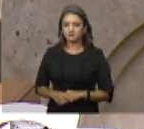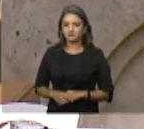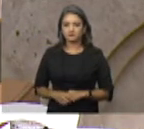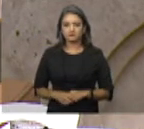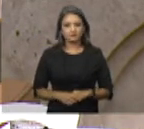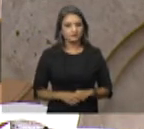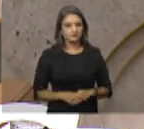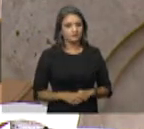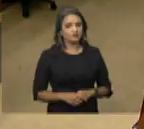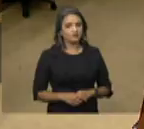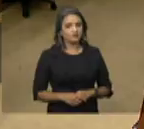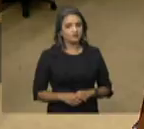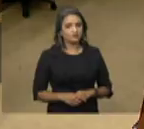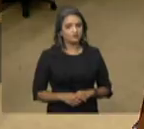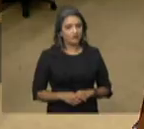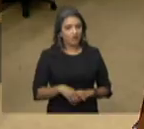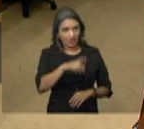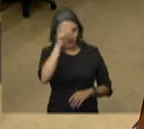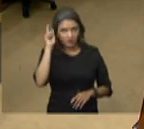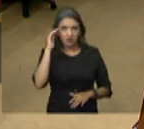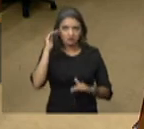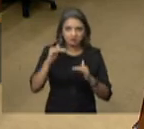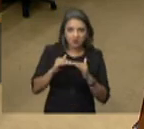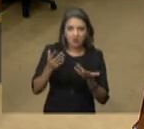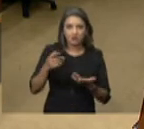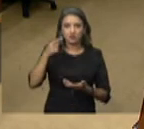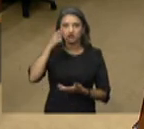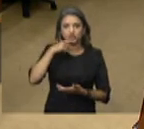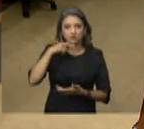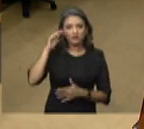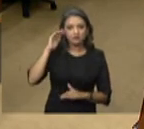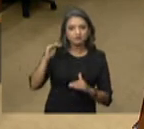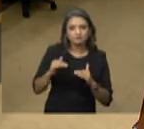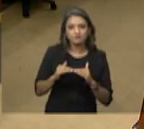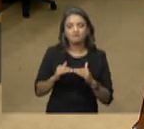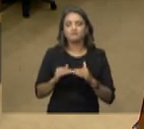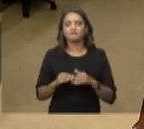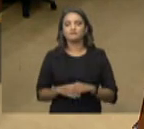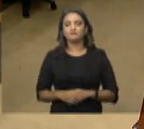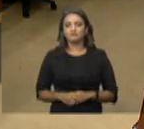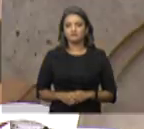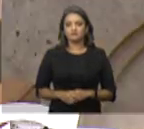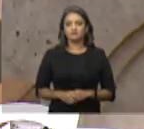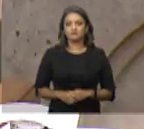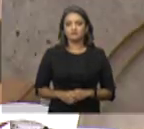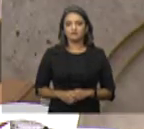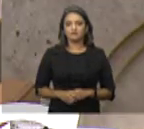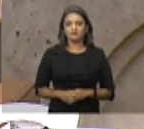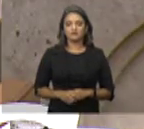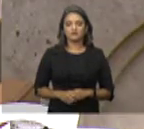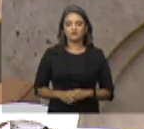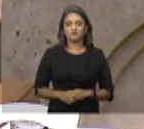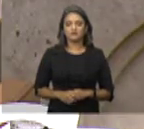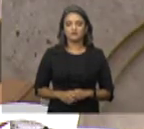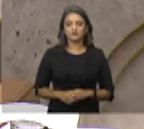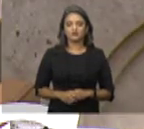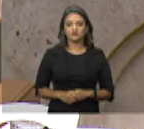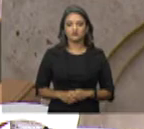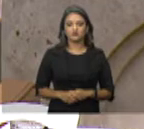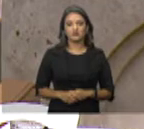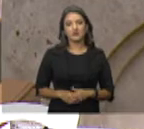Lewandowski Ministro Gilmar Mendes eu eu me sinto assim eu também acompanho